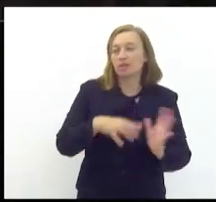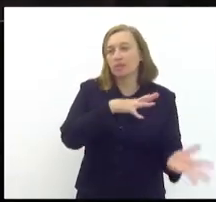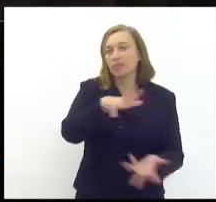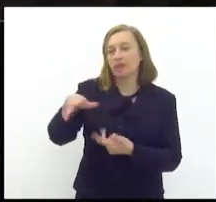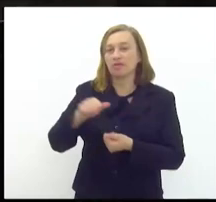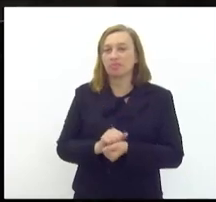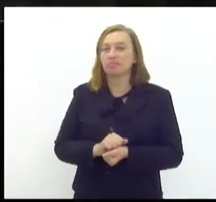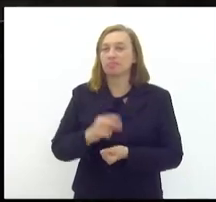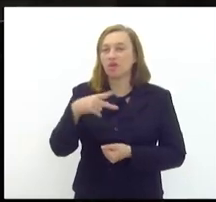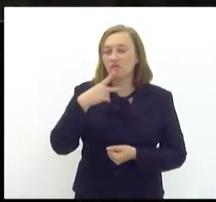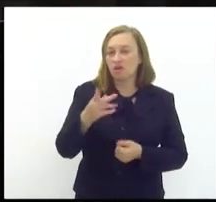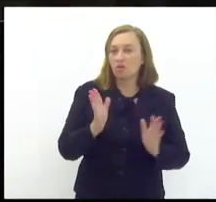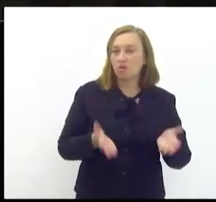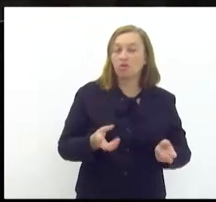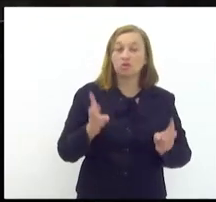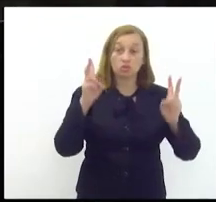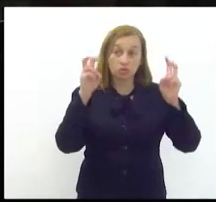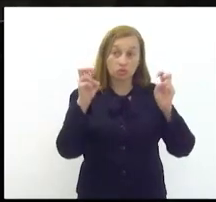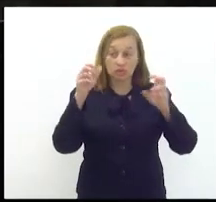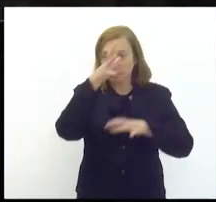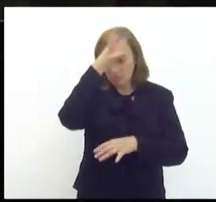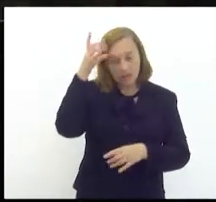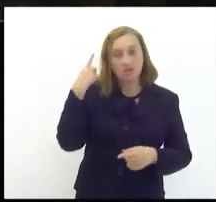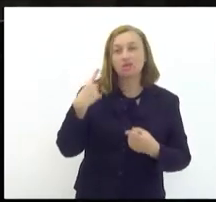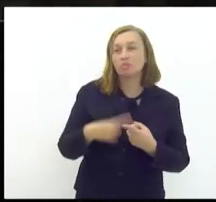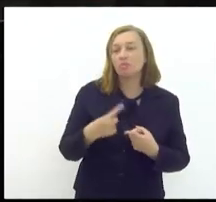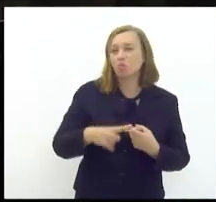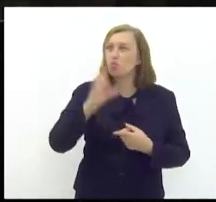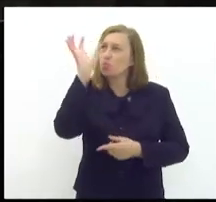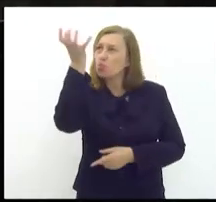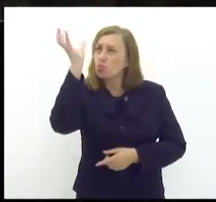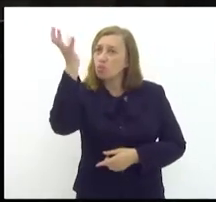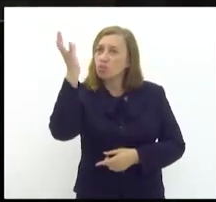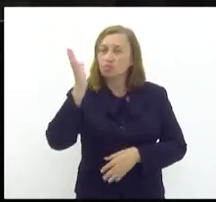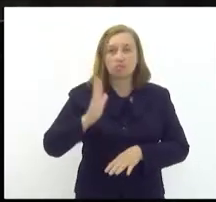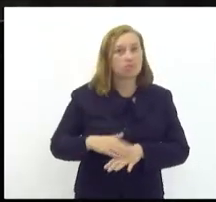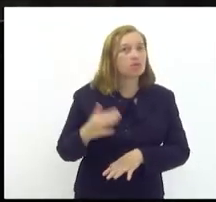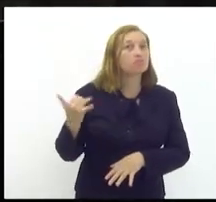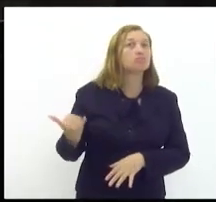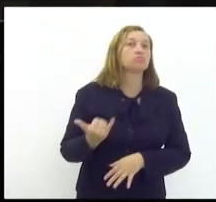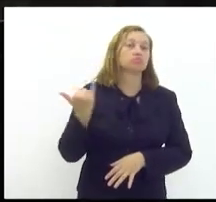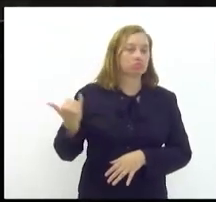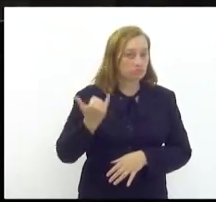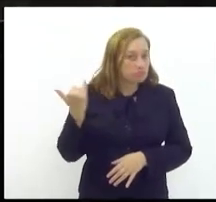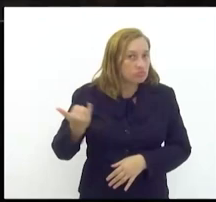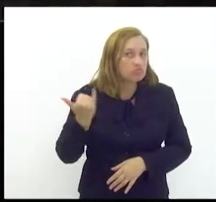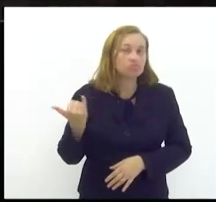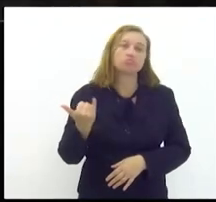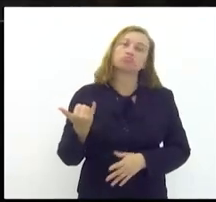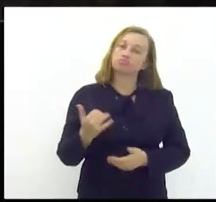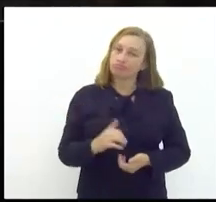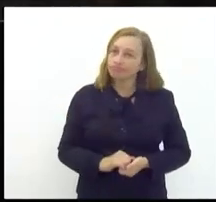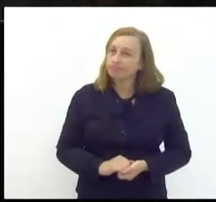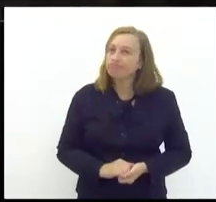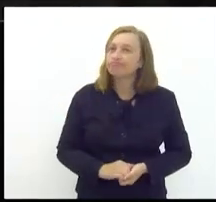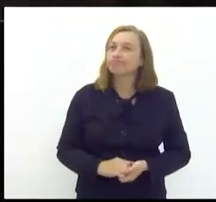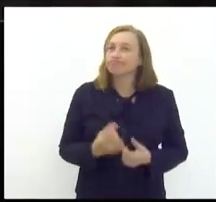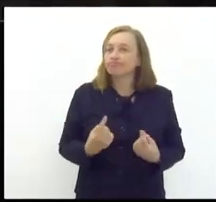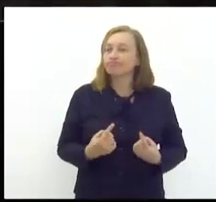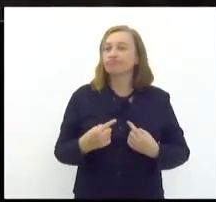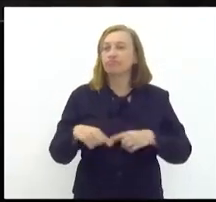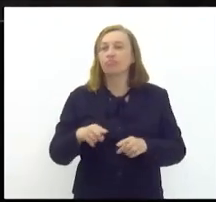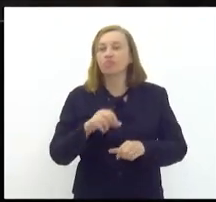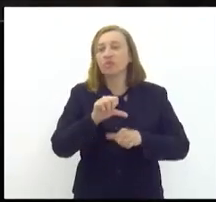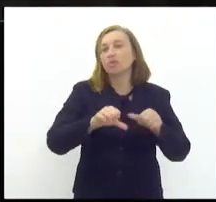o tema da Cúpula da Amazônia hoje para esse plenário porque a questão climática é uma das agendas mais importantes da nossa época e o enfrentamento